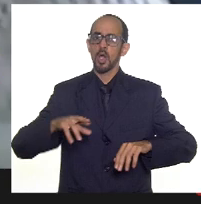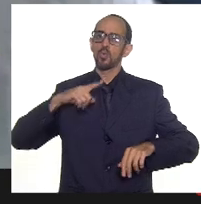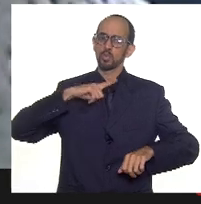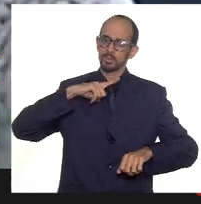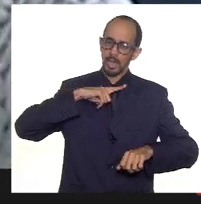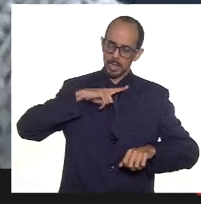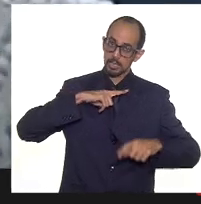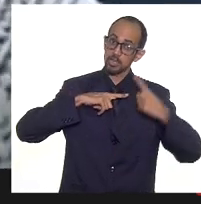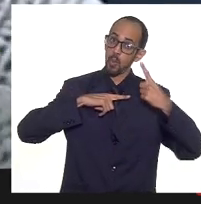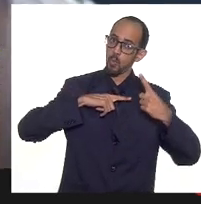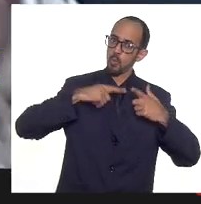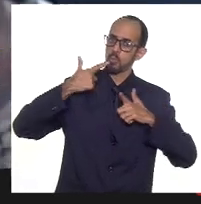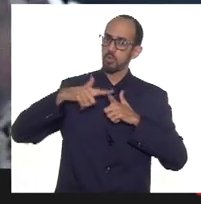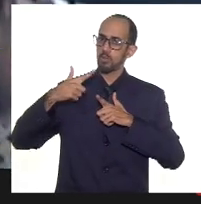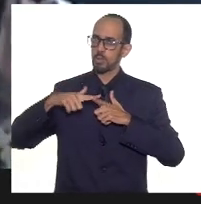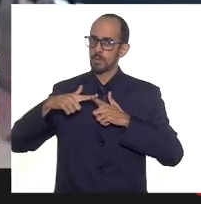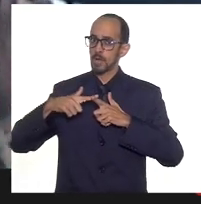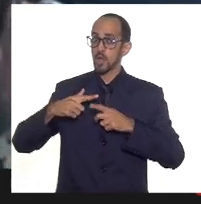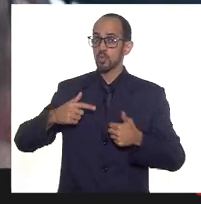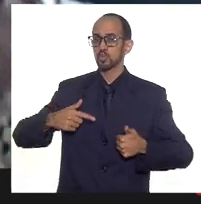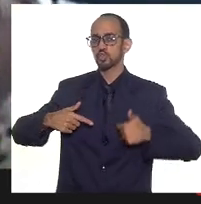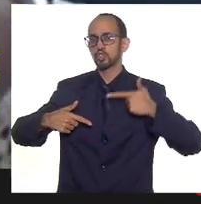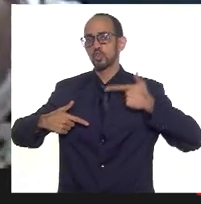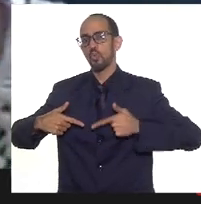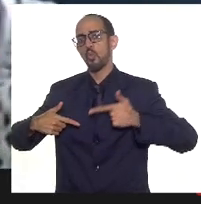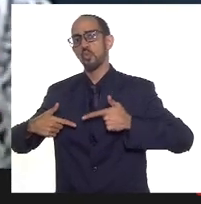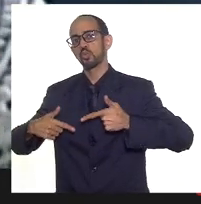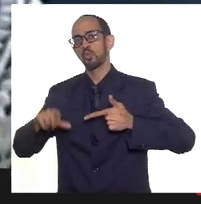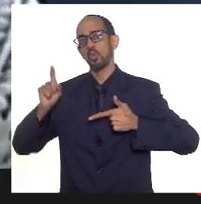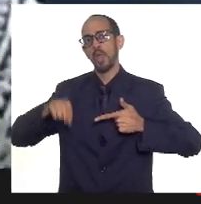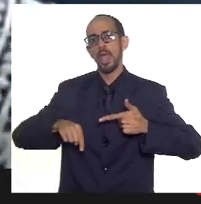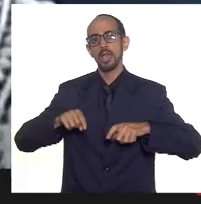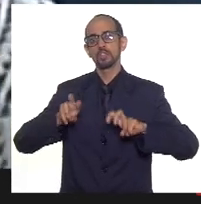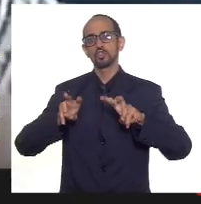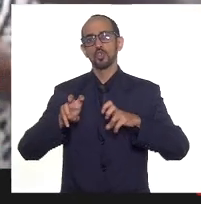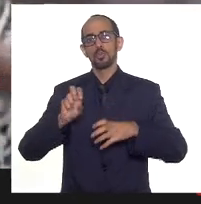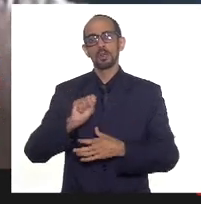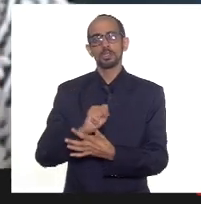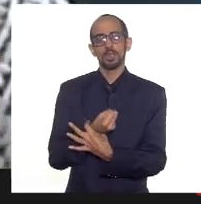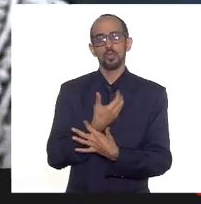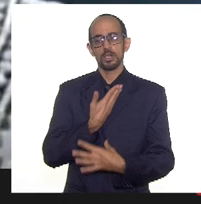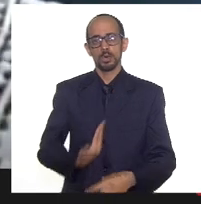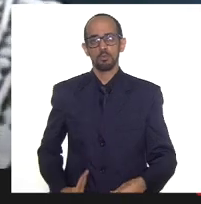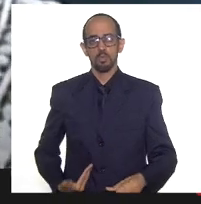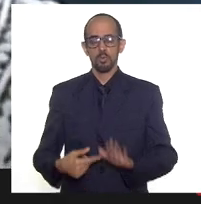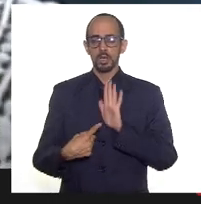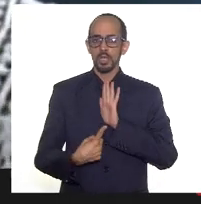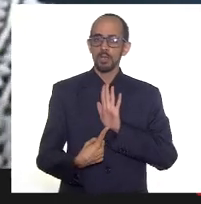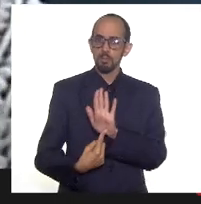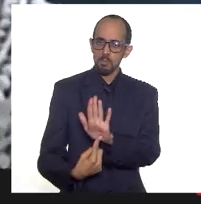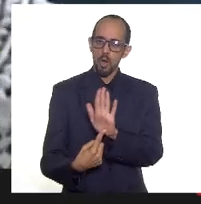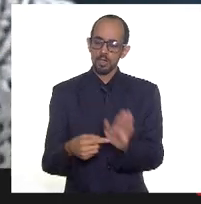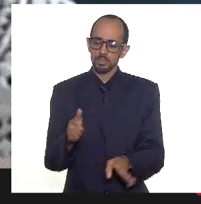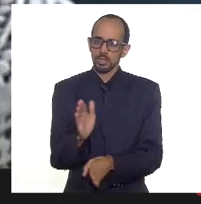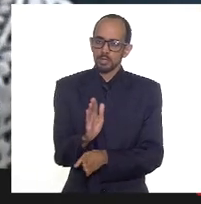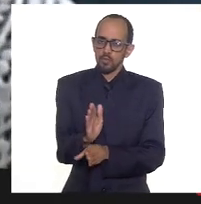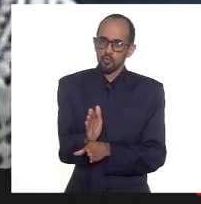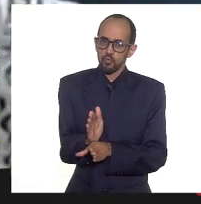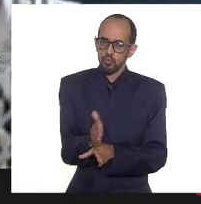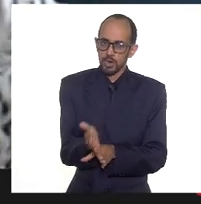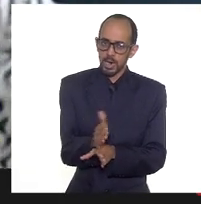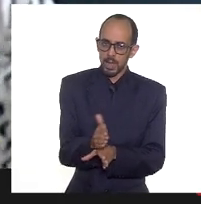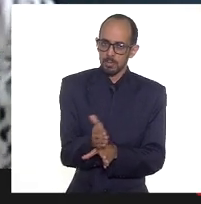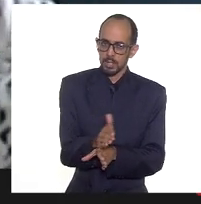Isso é um problema. O outro problema é esse que tem a ver com a segurança pública, que demonstra uma vulnerabilidade que